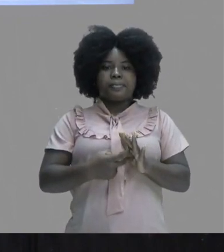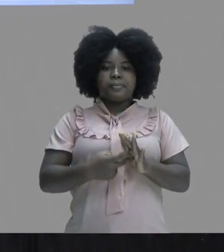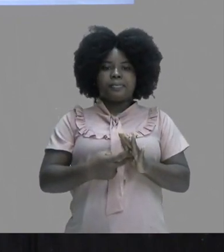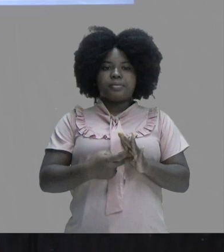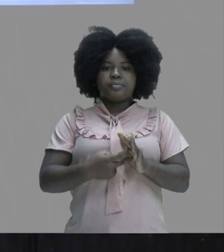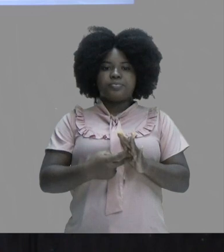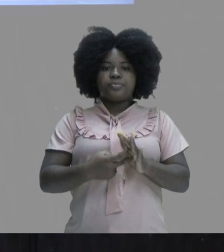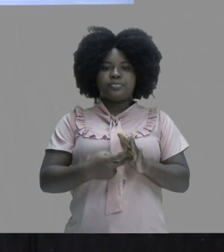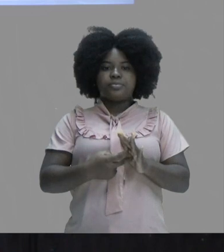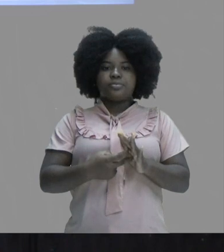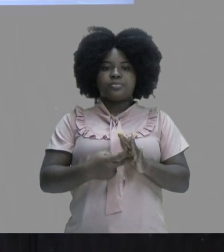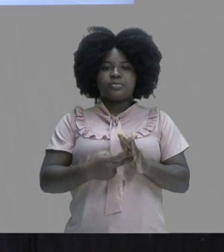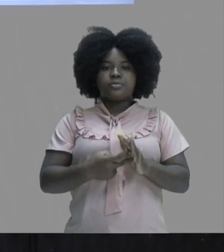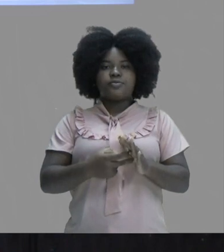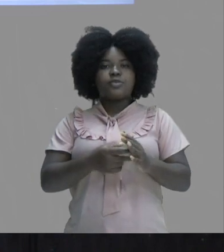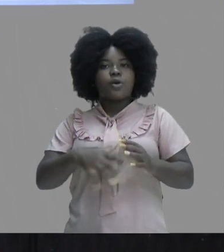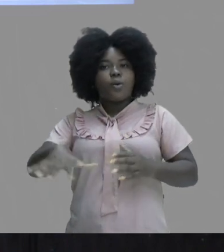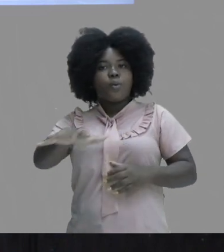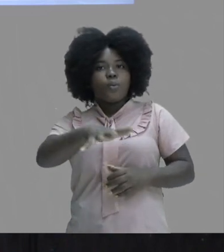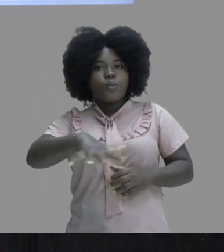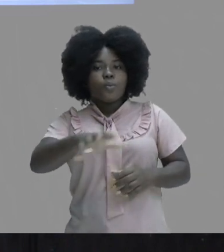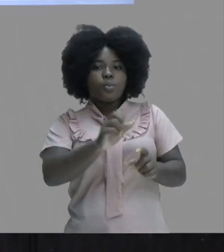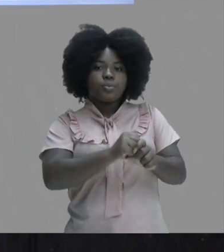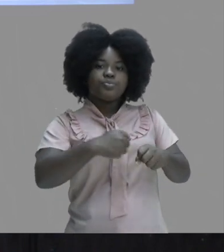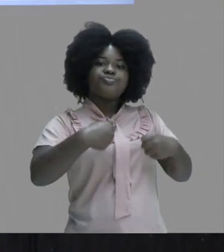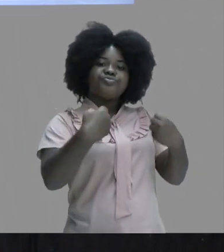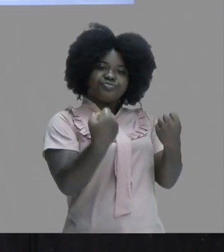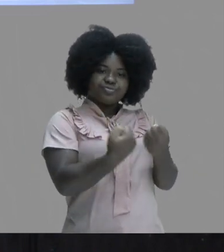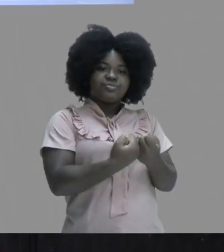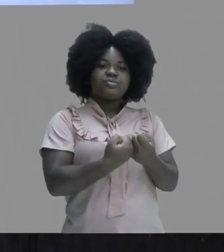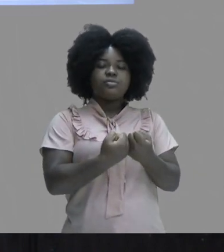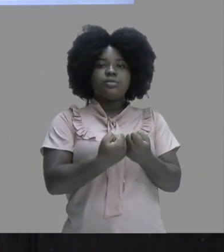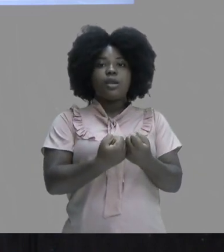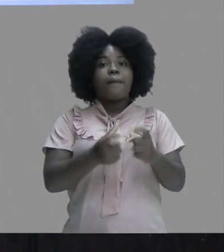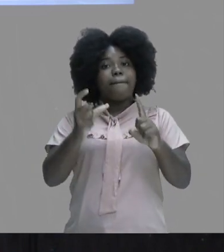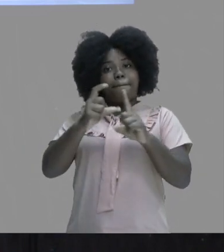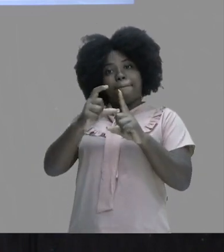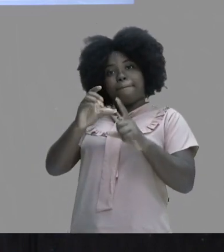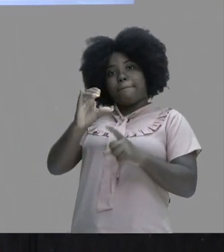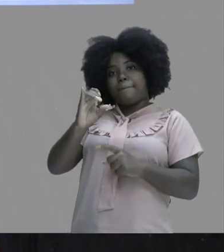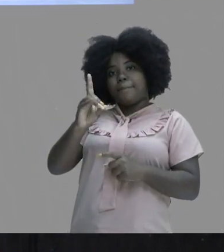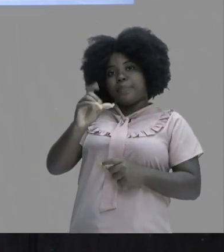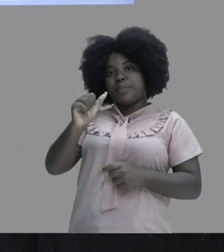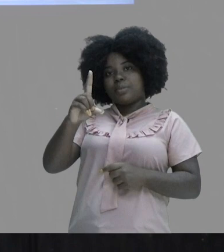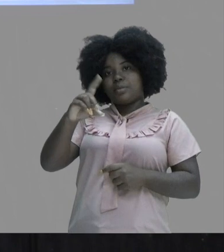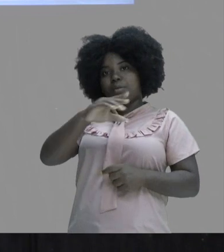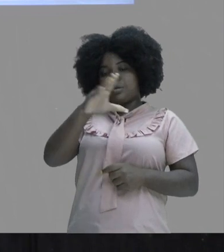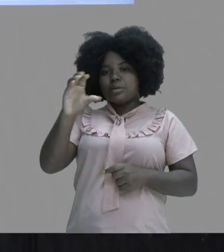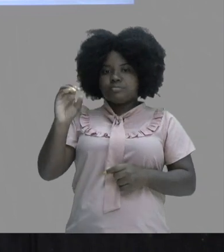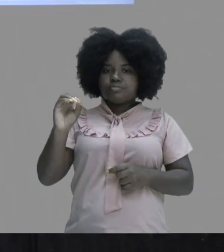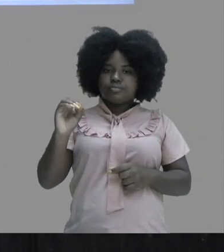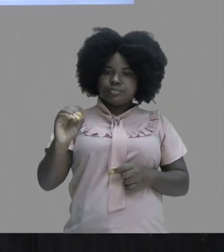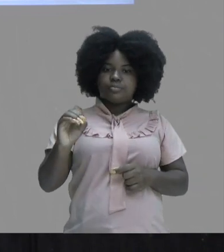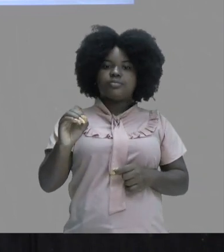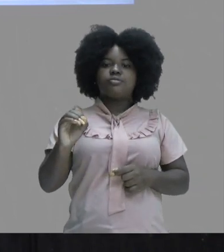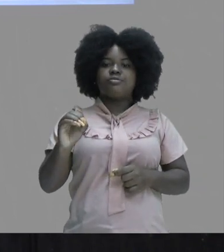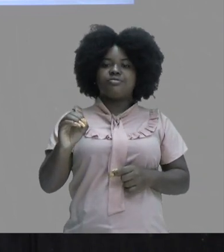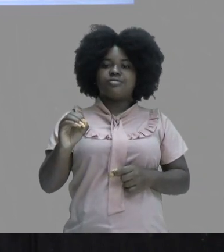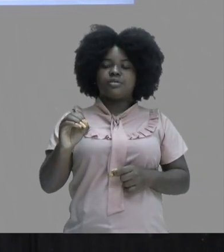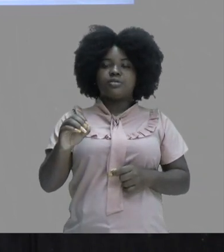que coabitam e dividem os espaços públicos, portanto, os espaços da